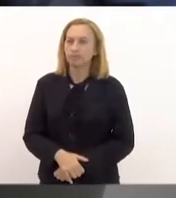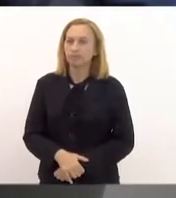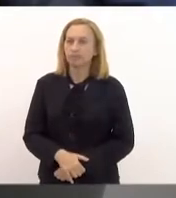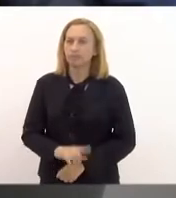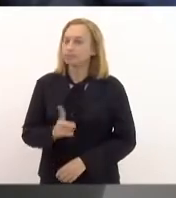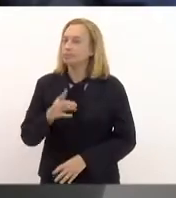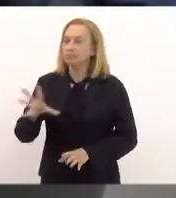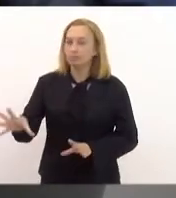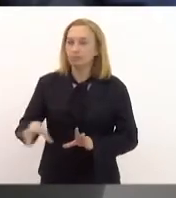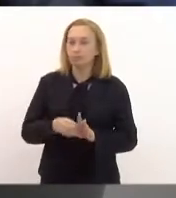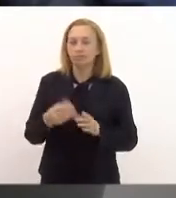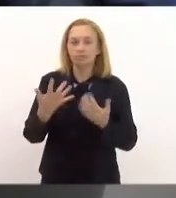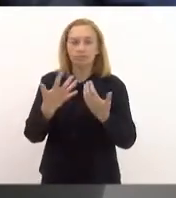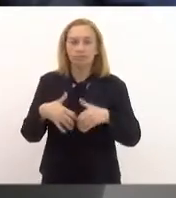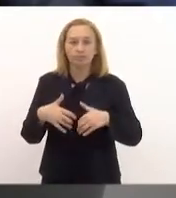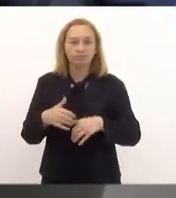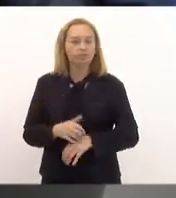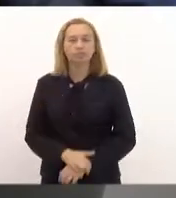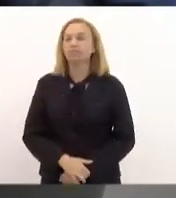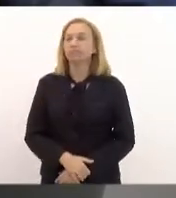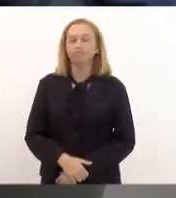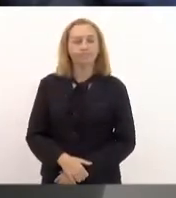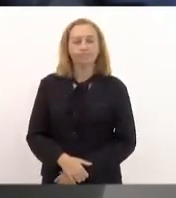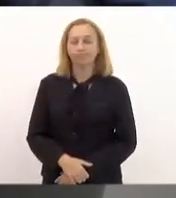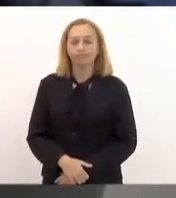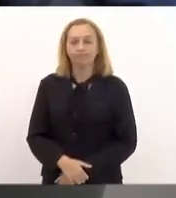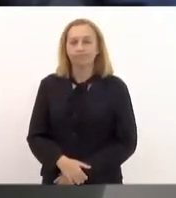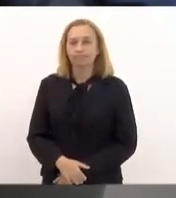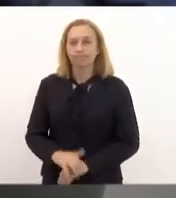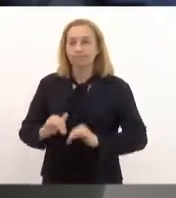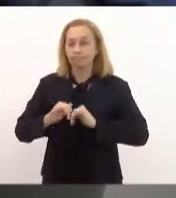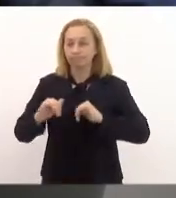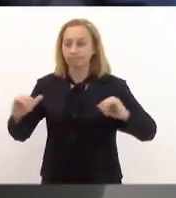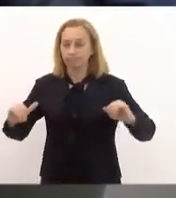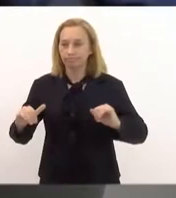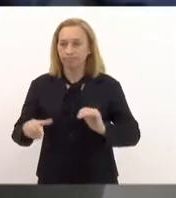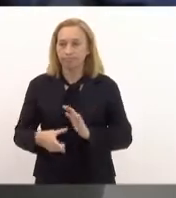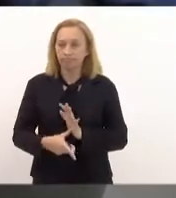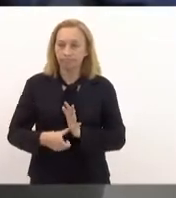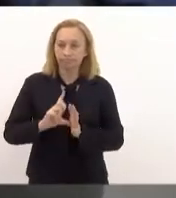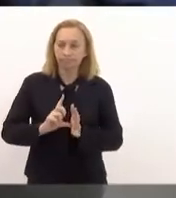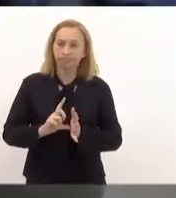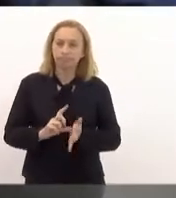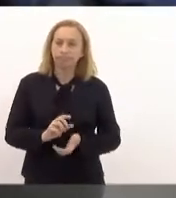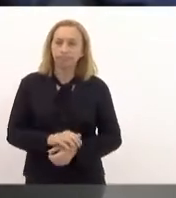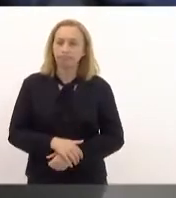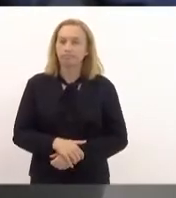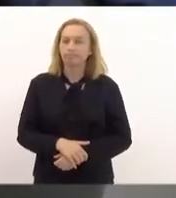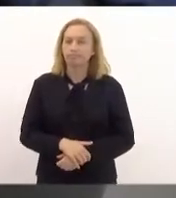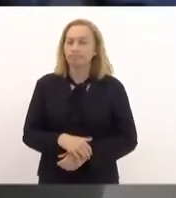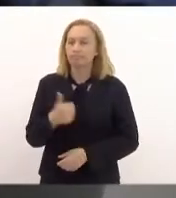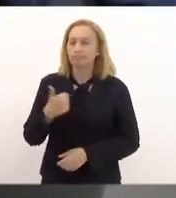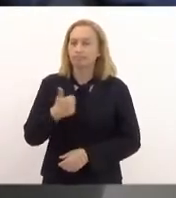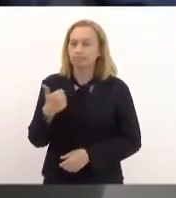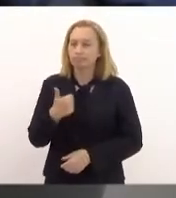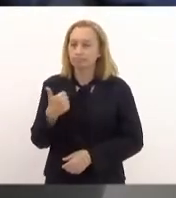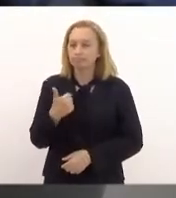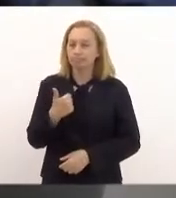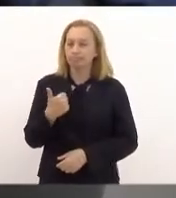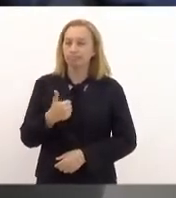incluiu Petrópolis, por forças óbvias. Petrópolis não estava antes na região metropolitana. Então, a primeira